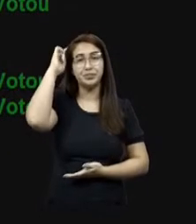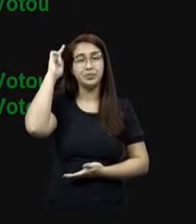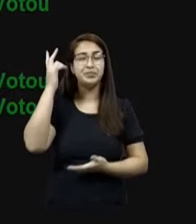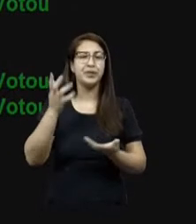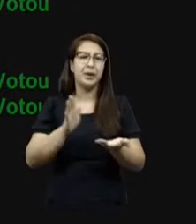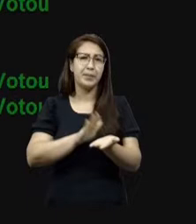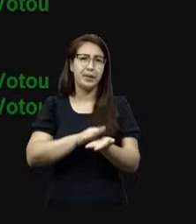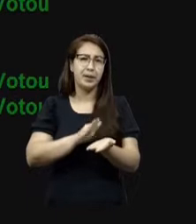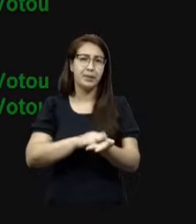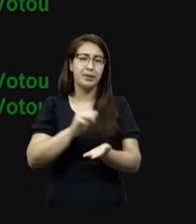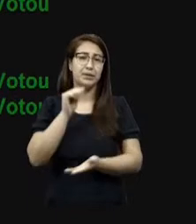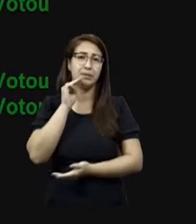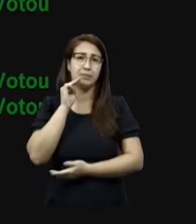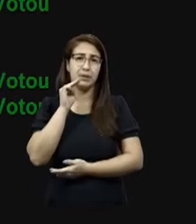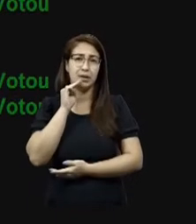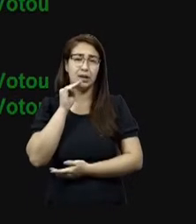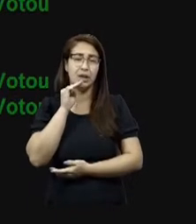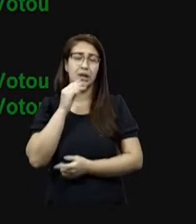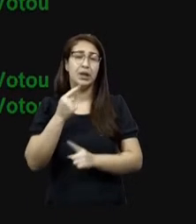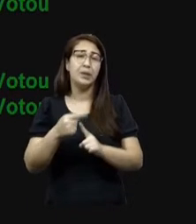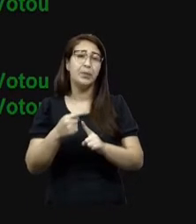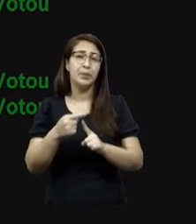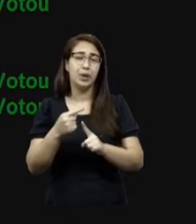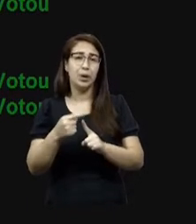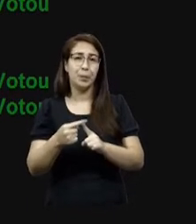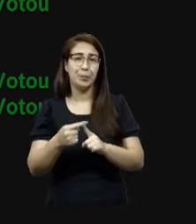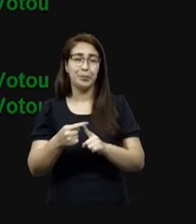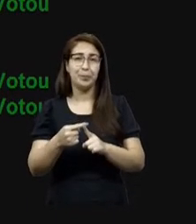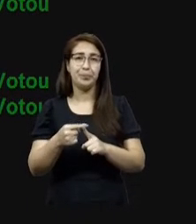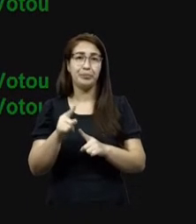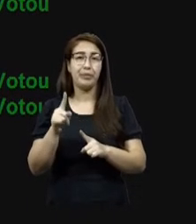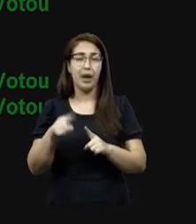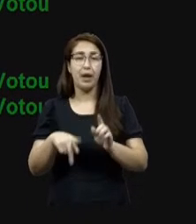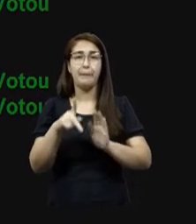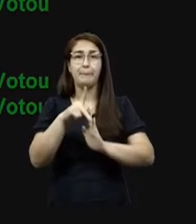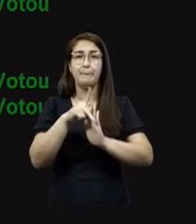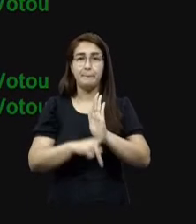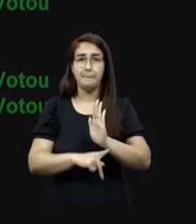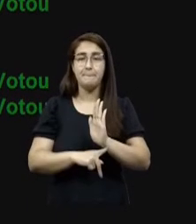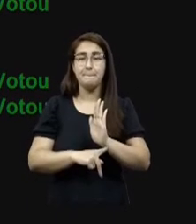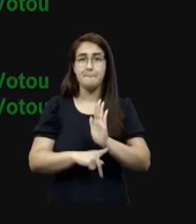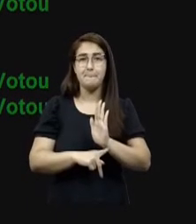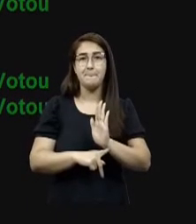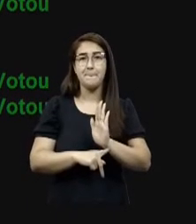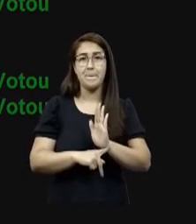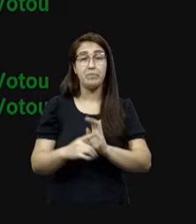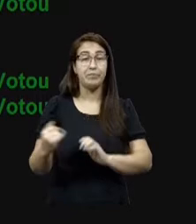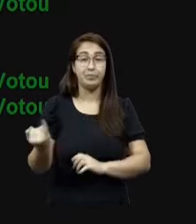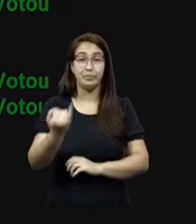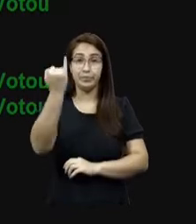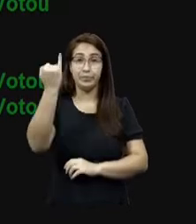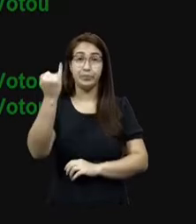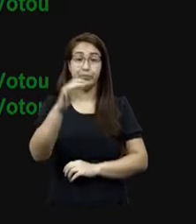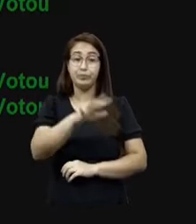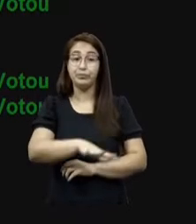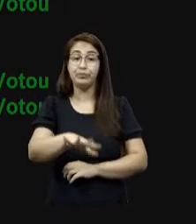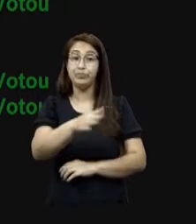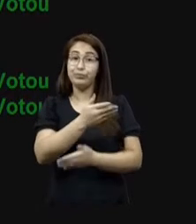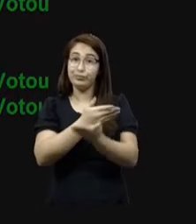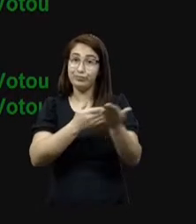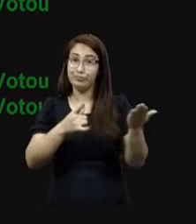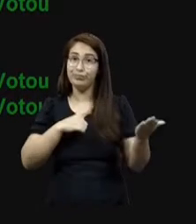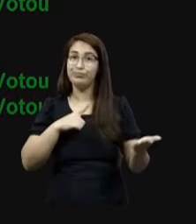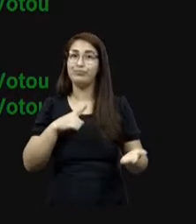parabenizar a deputada Marlene por se tratar de um projeto de alta relevância, né, das pessoas com